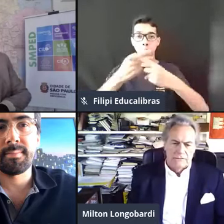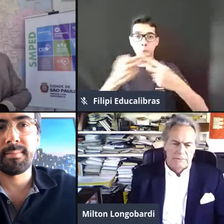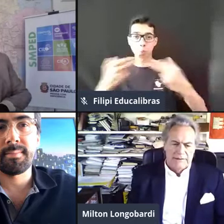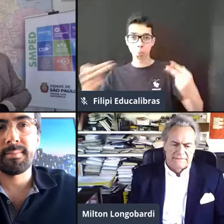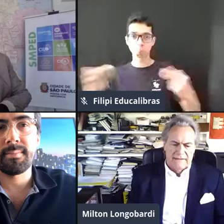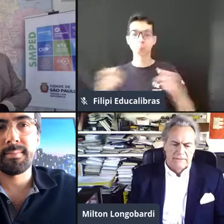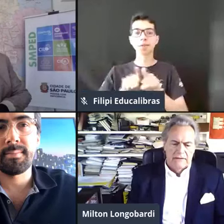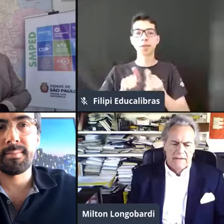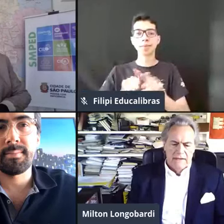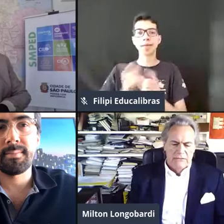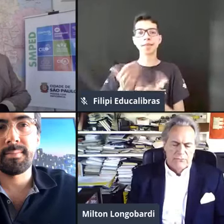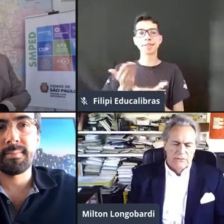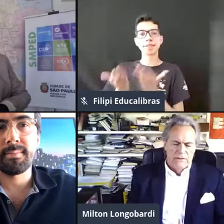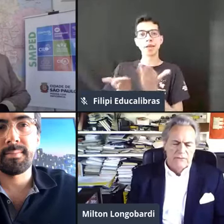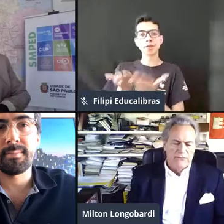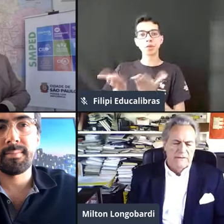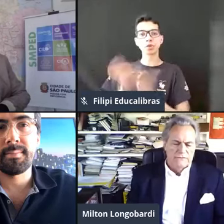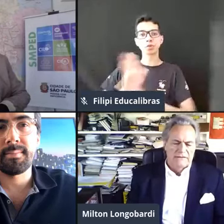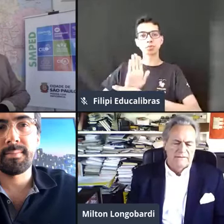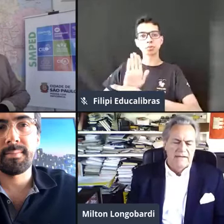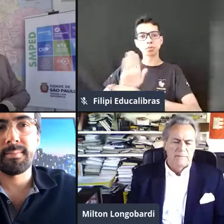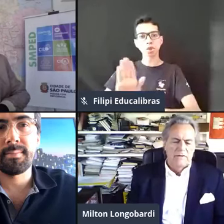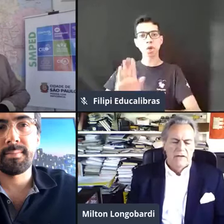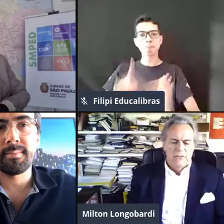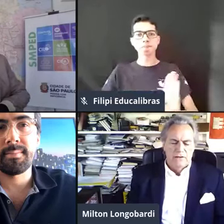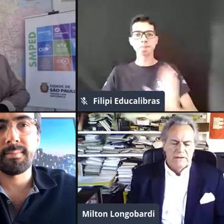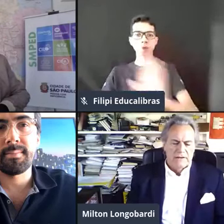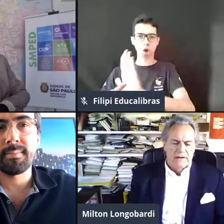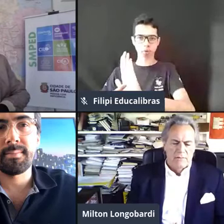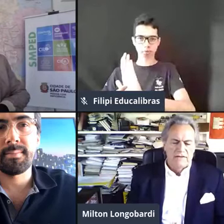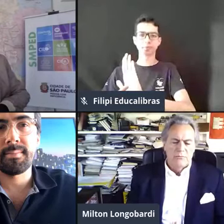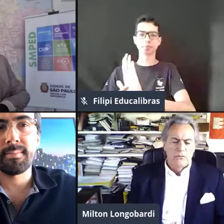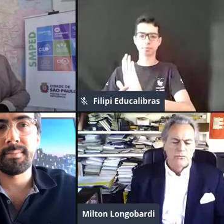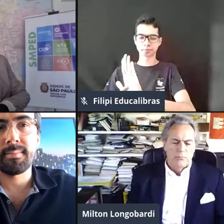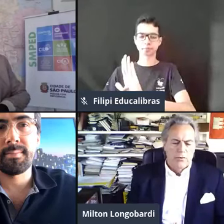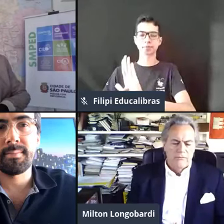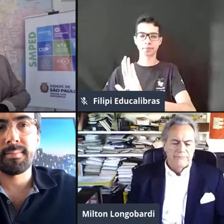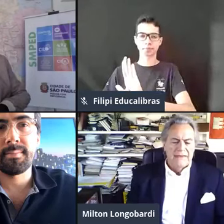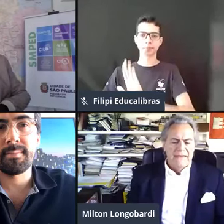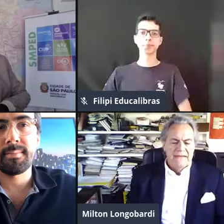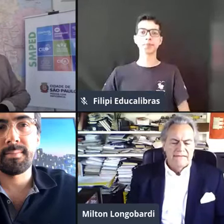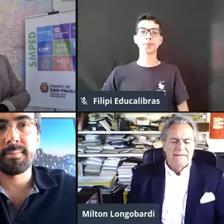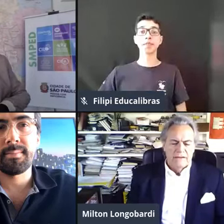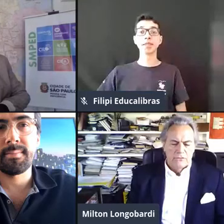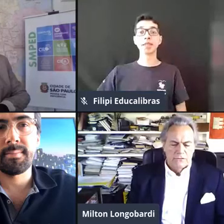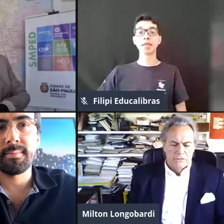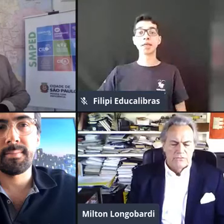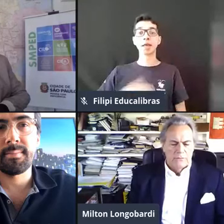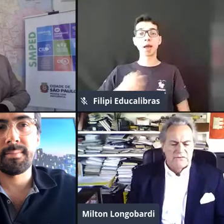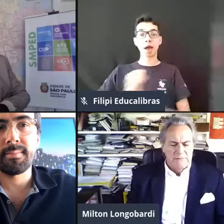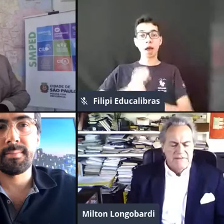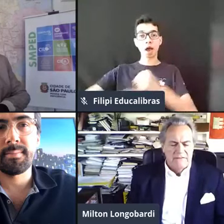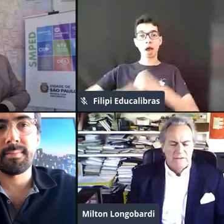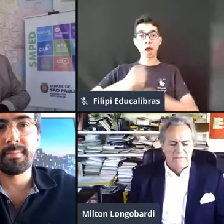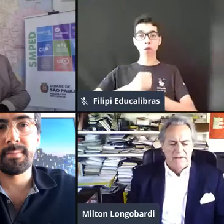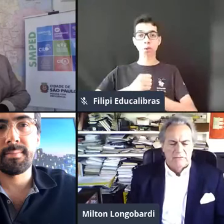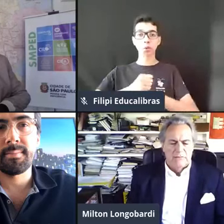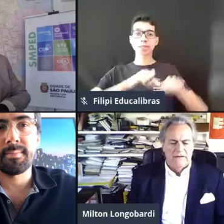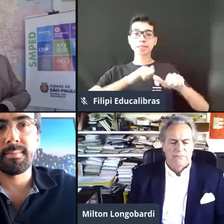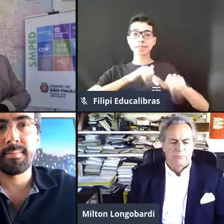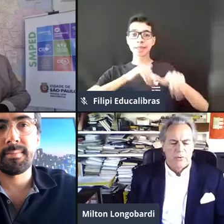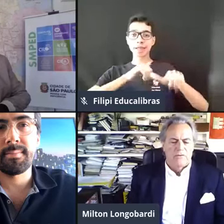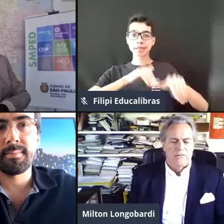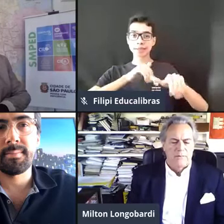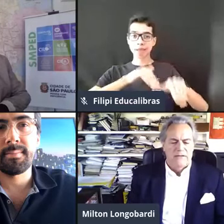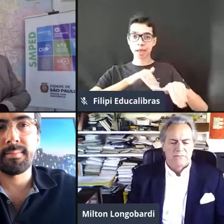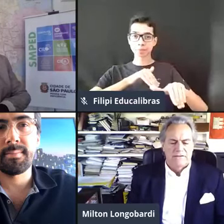O evento ano passado, que foi final de setembro, foi realmente muito bom. Esse ano nós vamos repetir o evento,